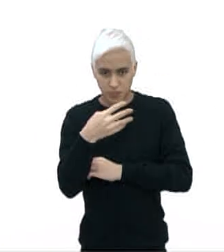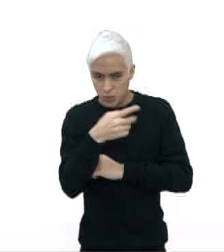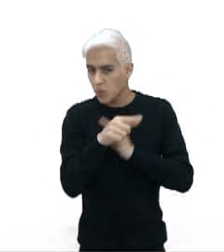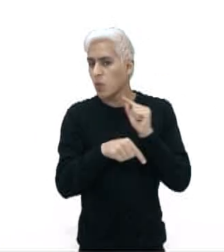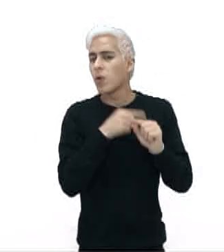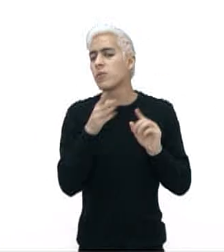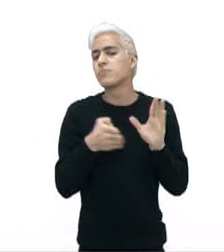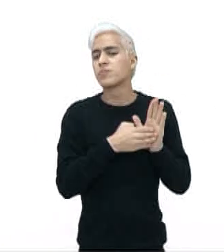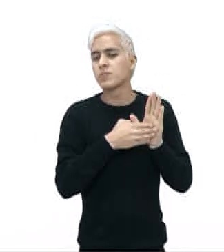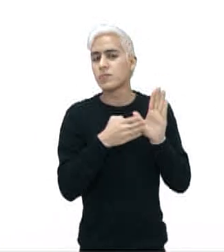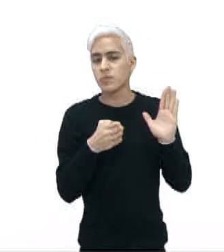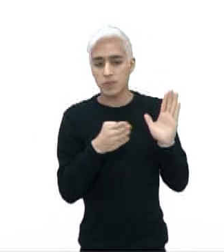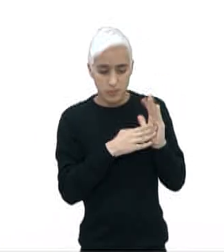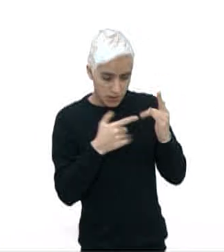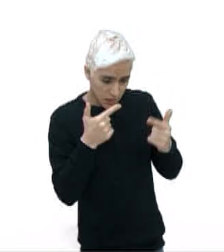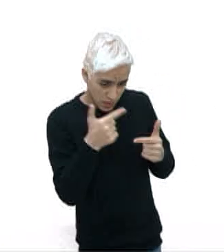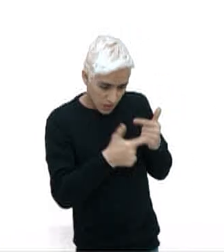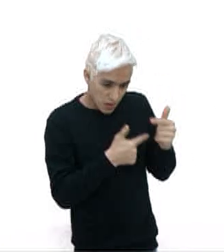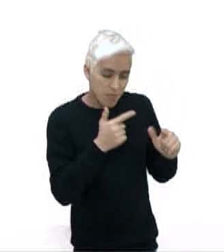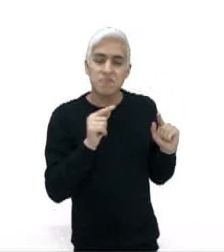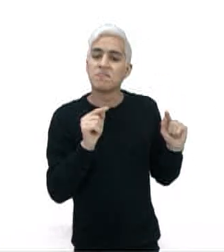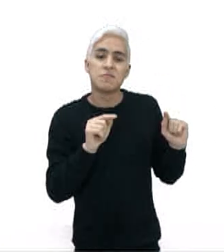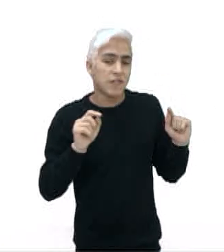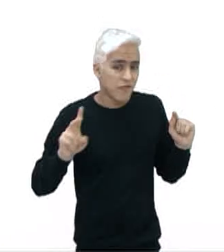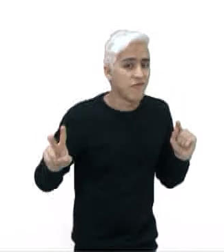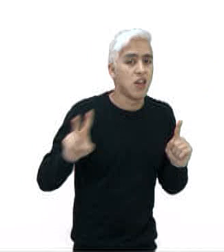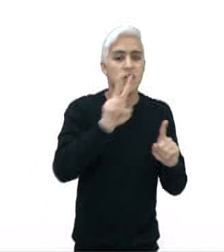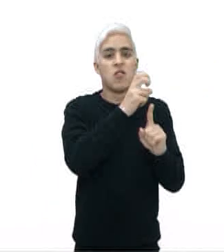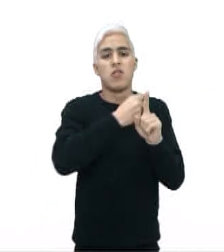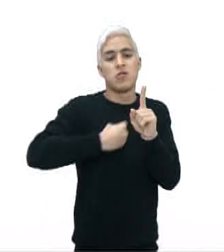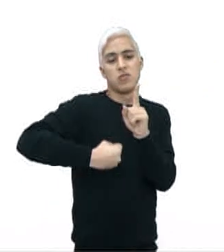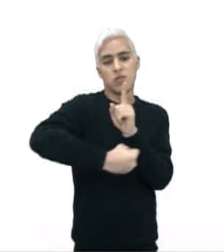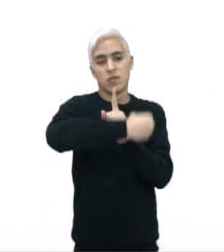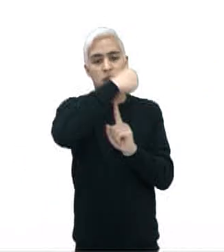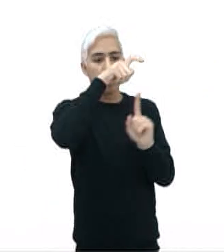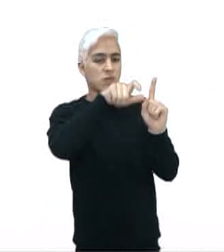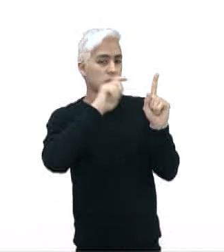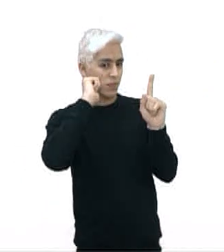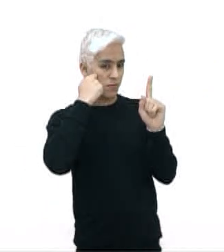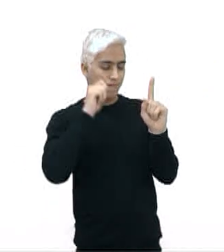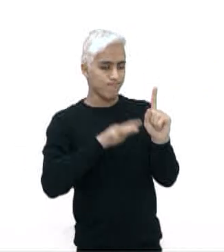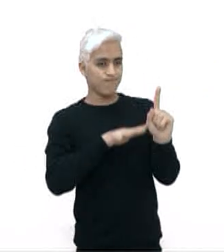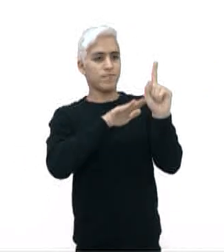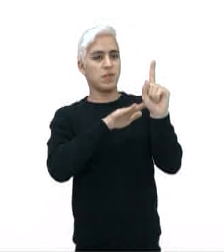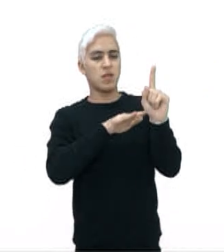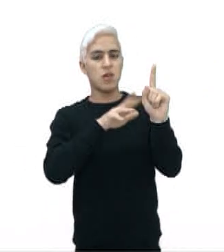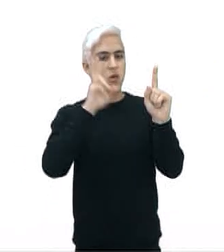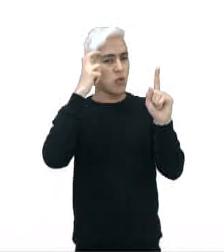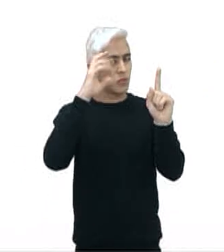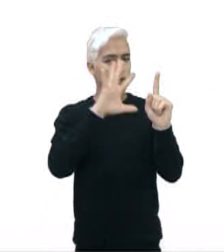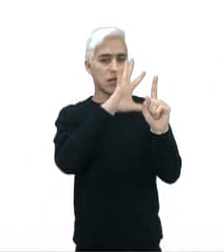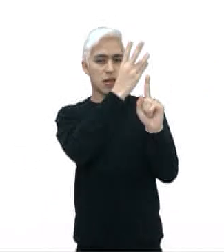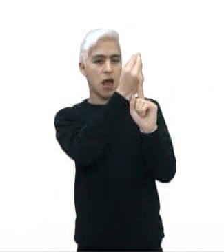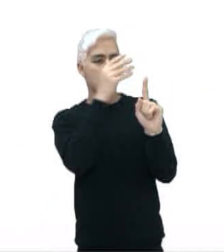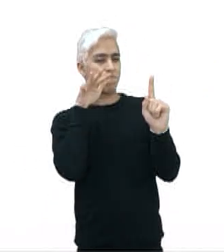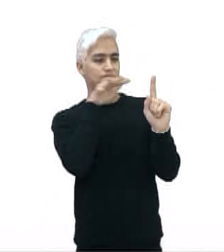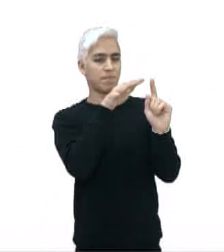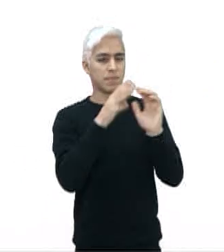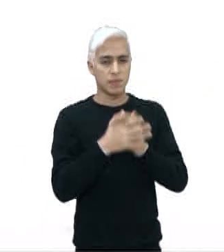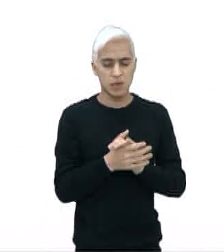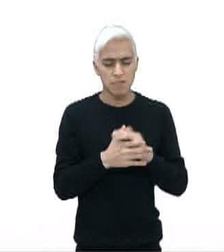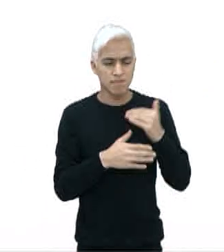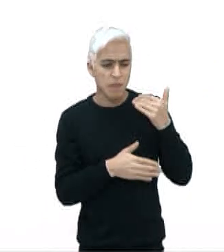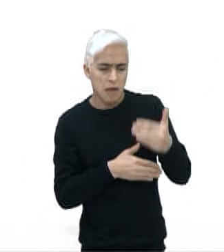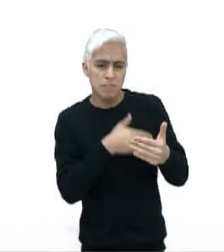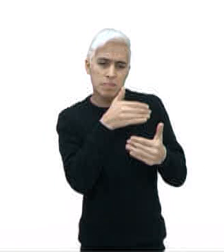a proposta de trabalhar pela valorização social do negro por meio da cultura e da arte. Em